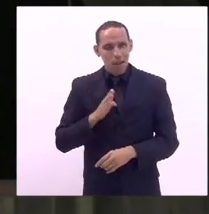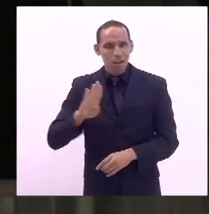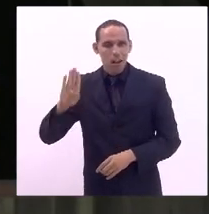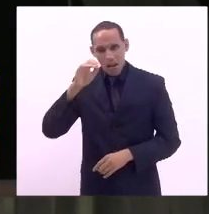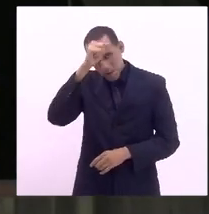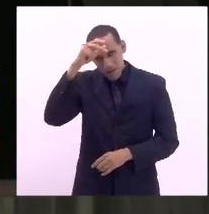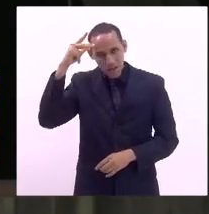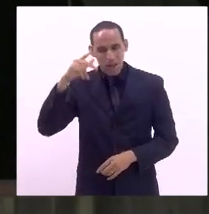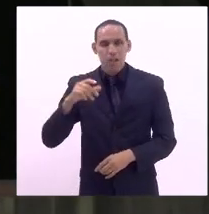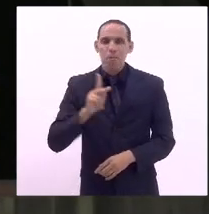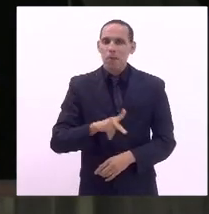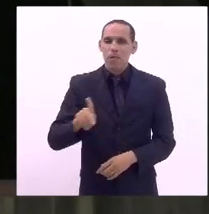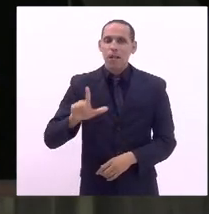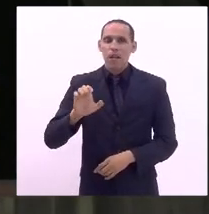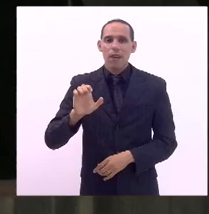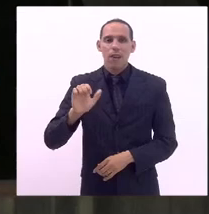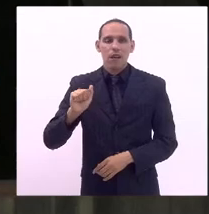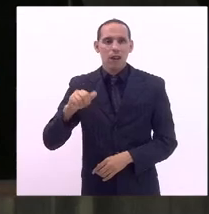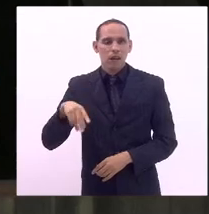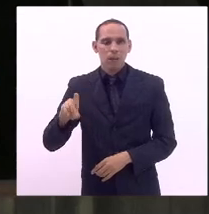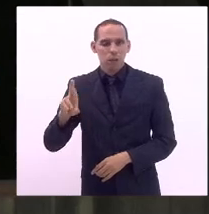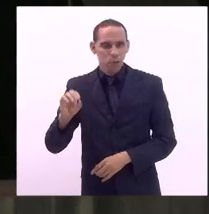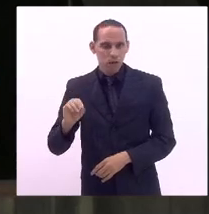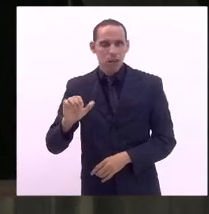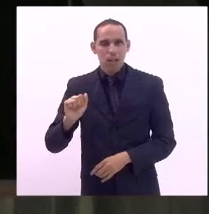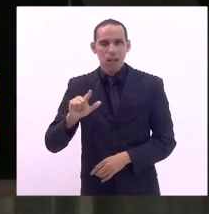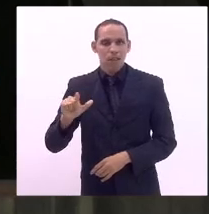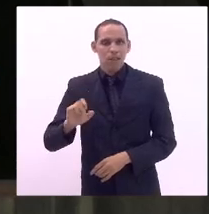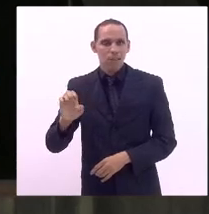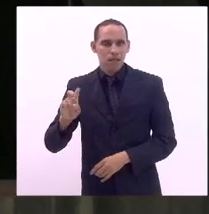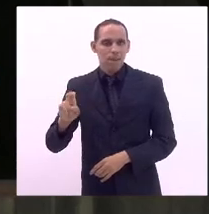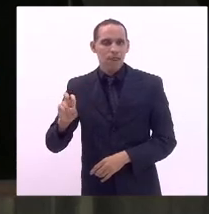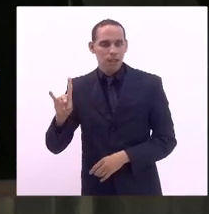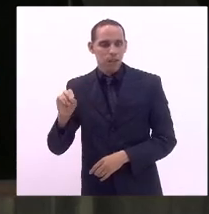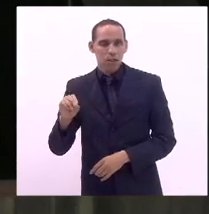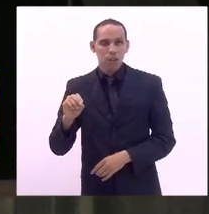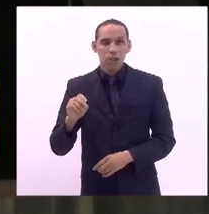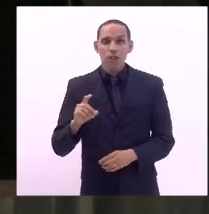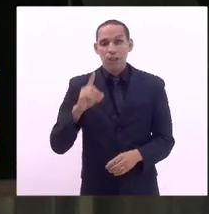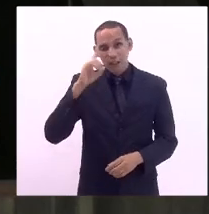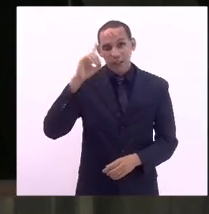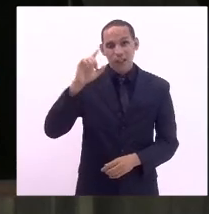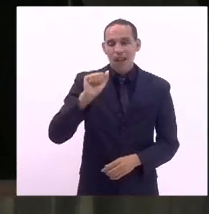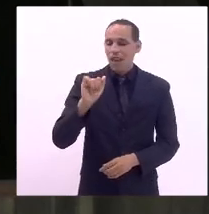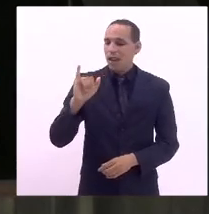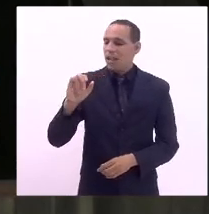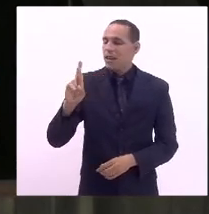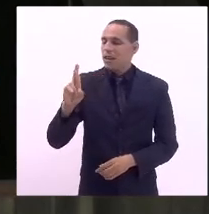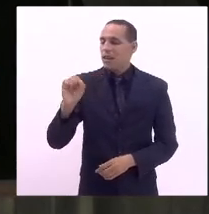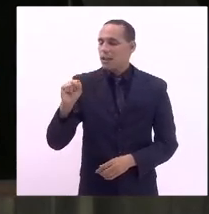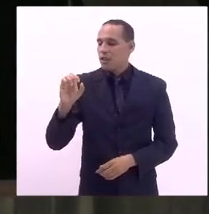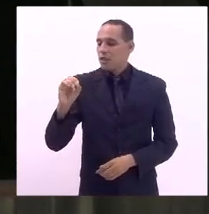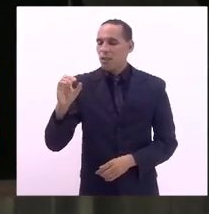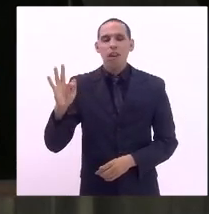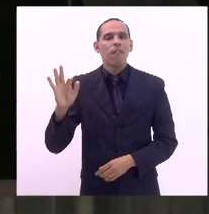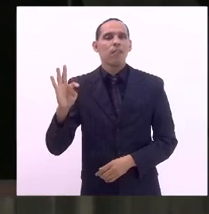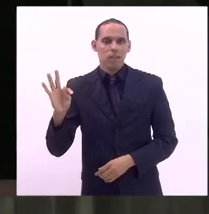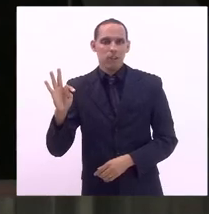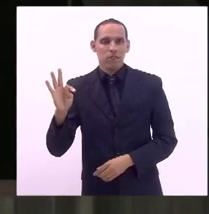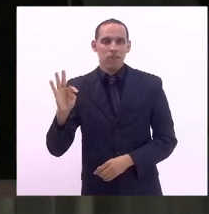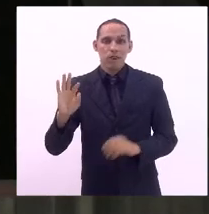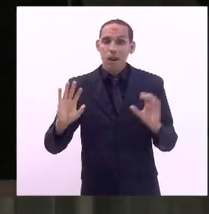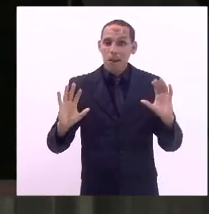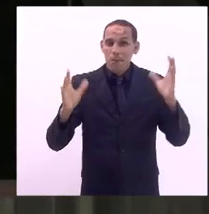Azevedo, fica instituído no Estado do Rio de Janeiro o Dia do Airsoft, que será